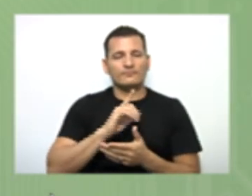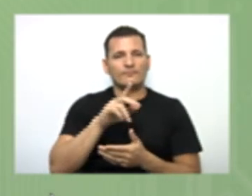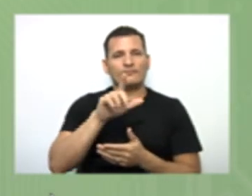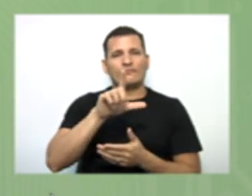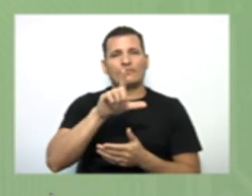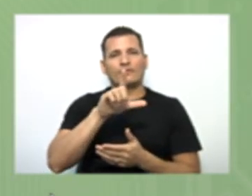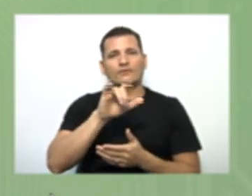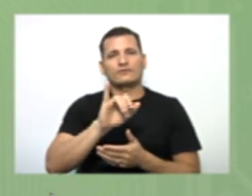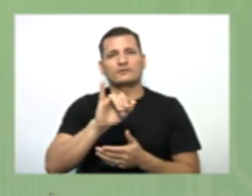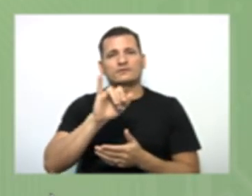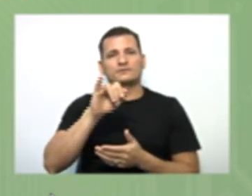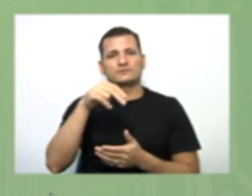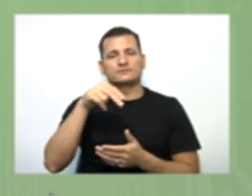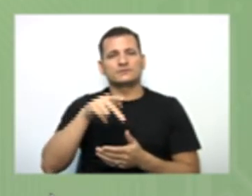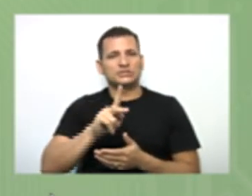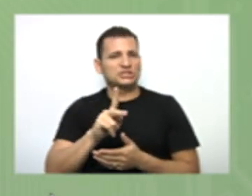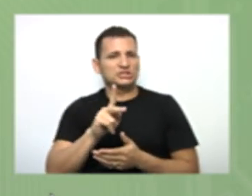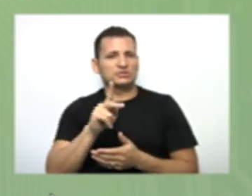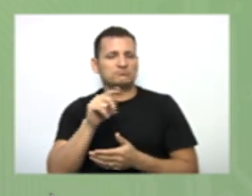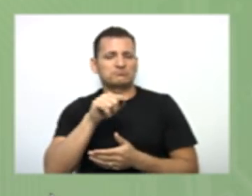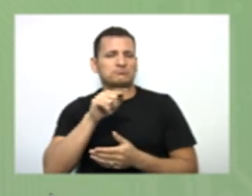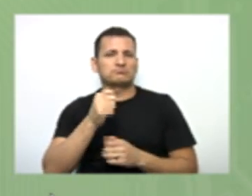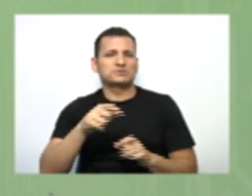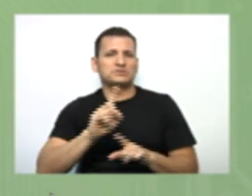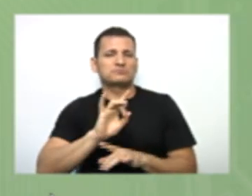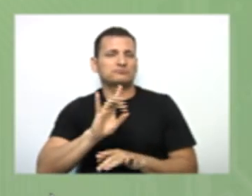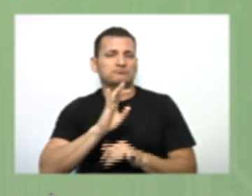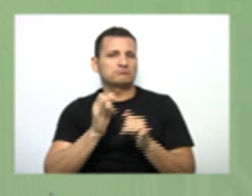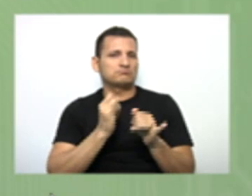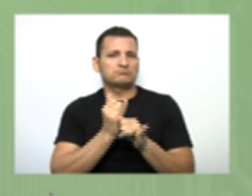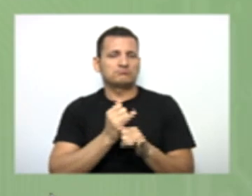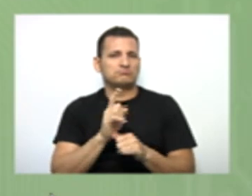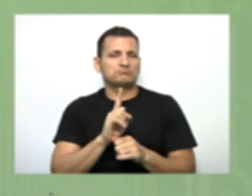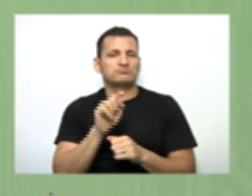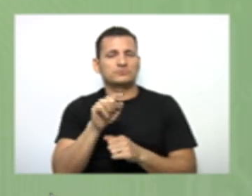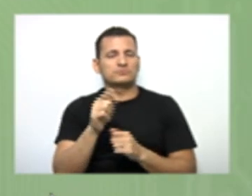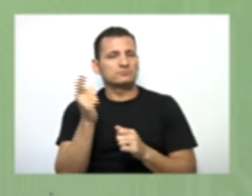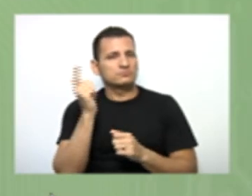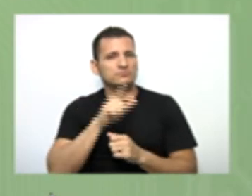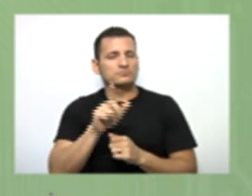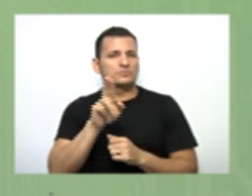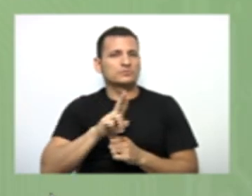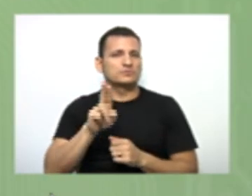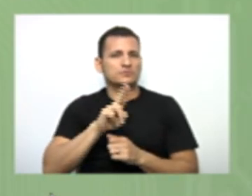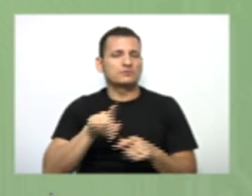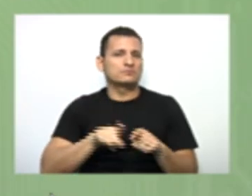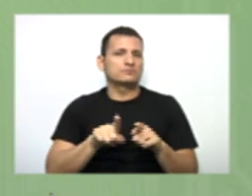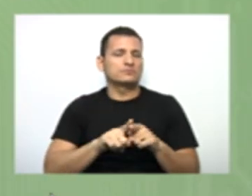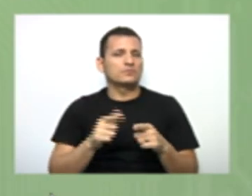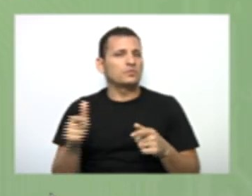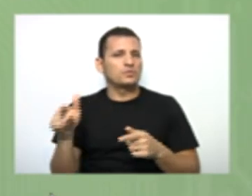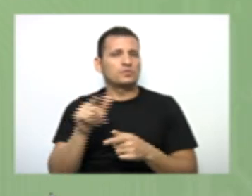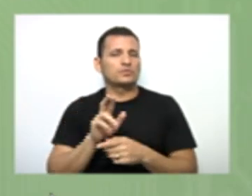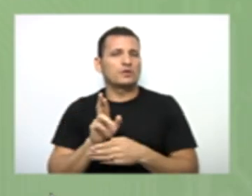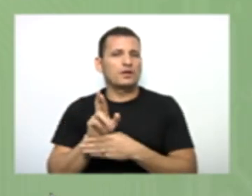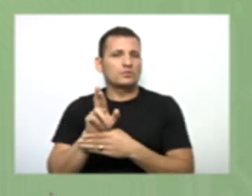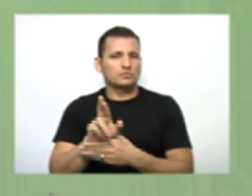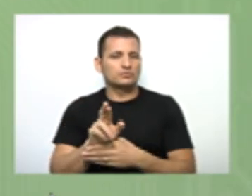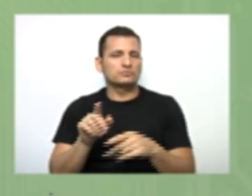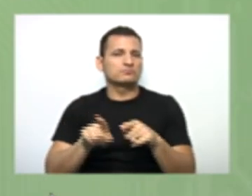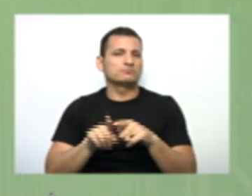não precisa só usar na internet, também você consegue utilizar em outros recursos locais